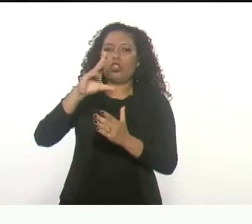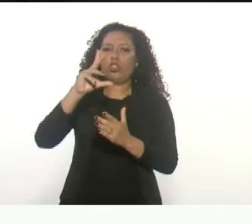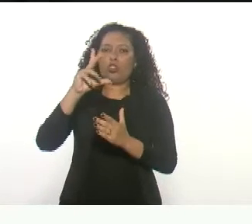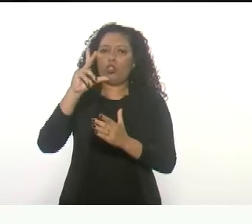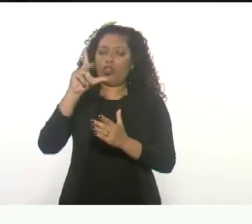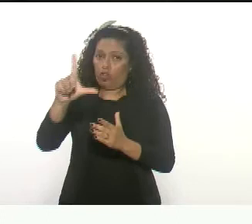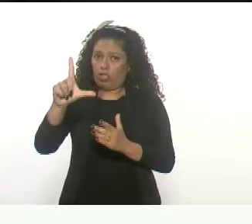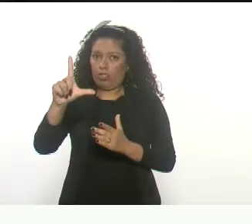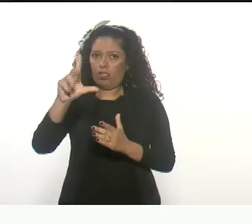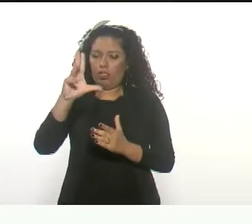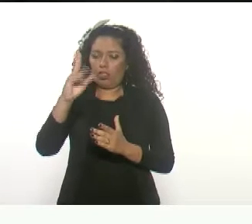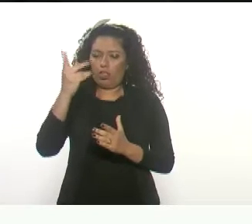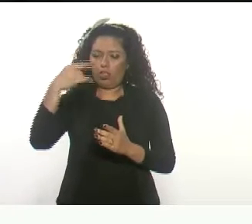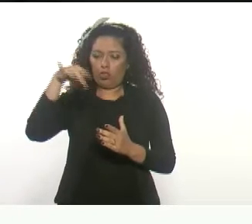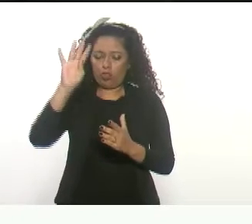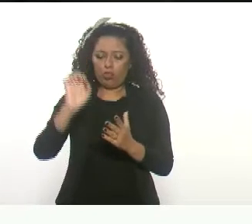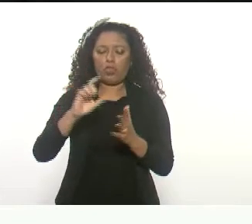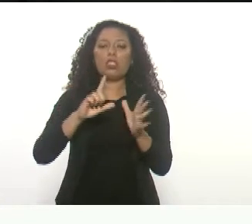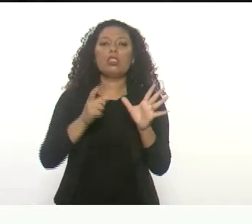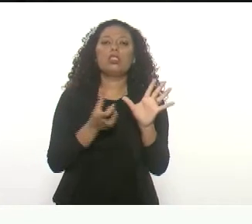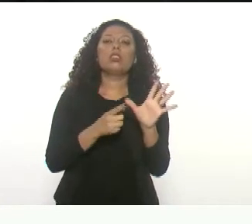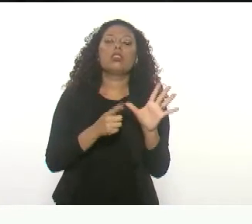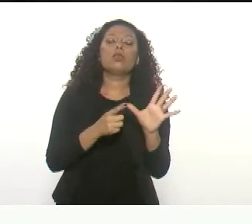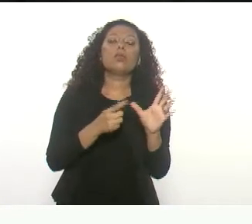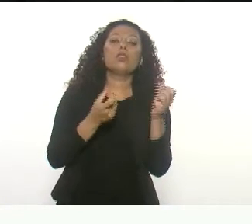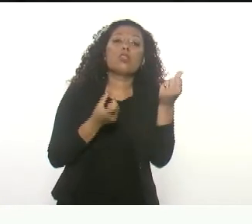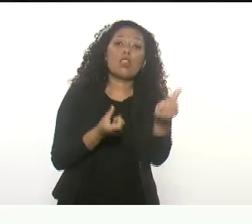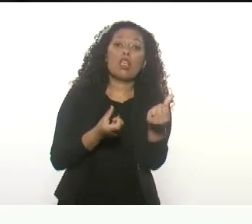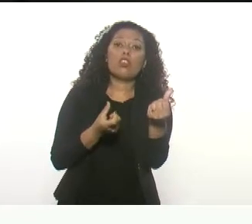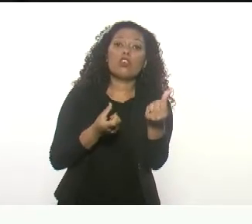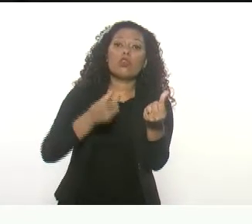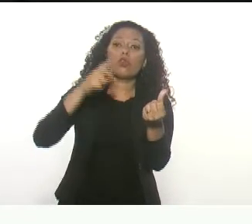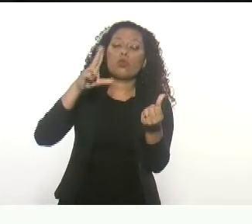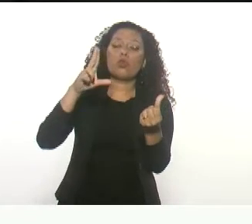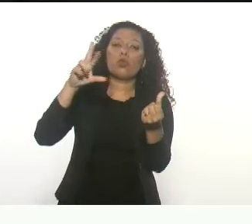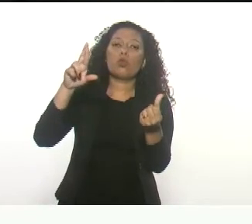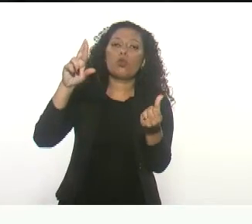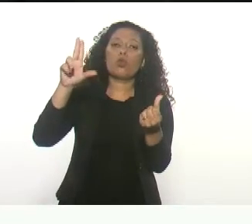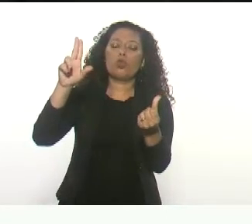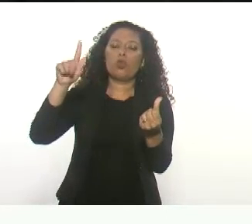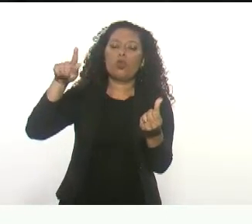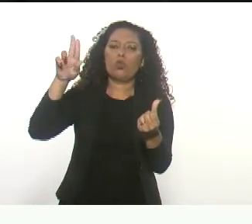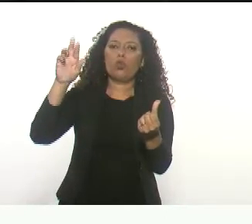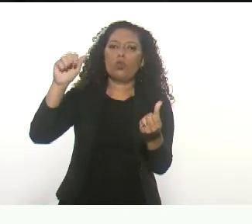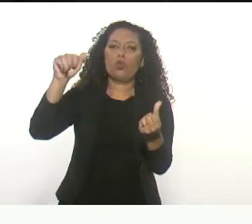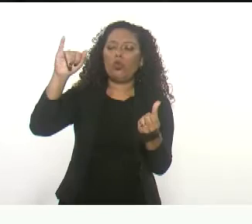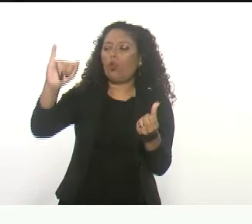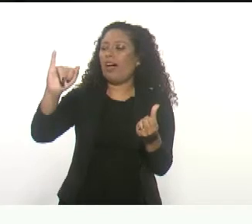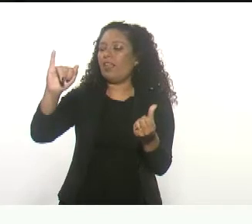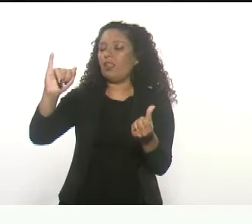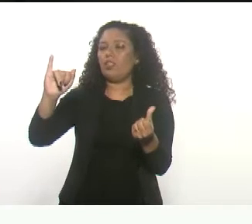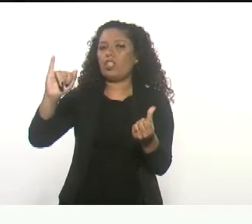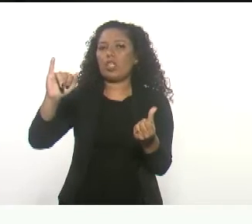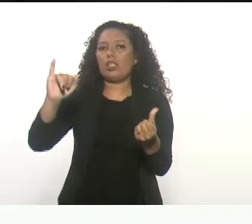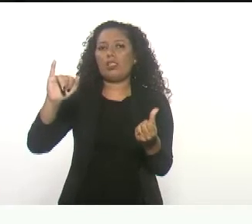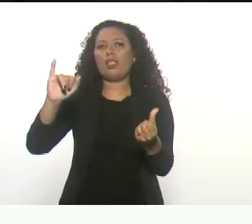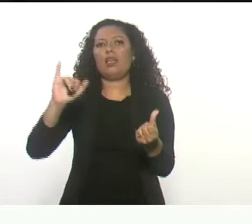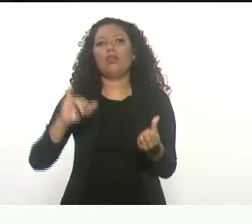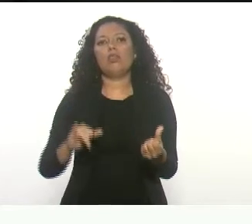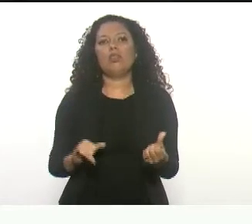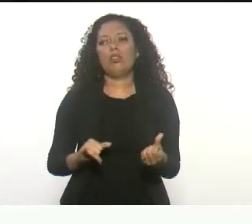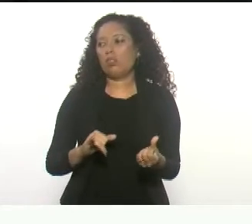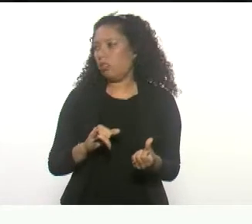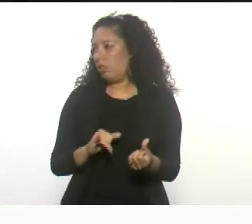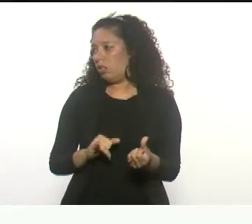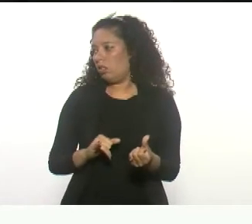do Uruguai, e o que diferentes estudos sobre esses exemplos nos informam. Foi esse tudo que entrou aí para